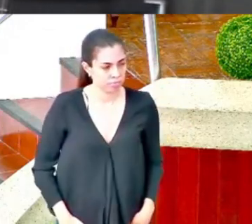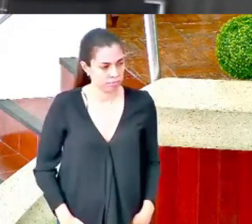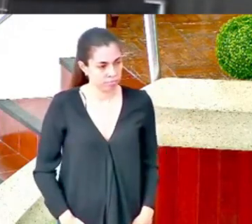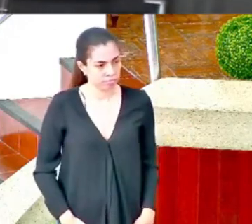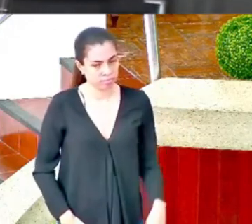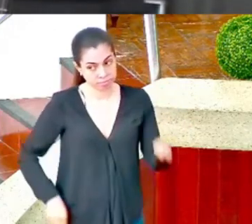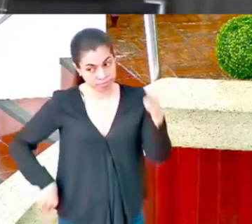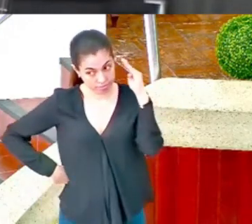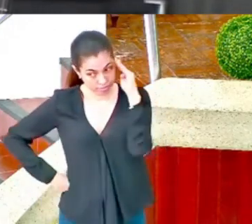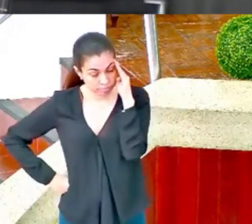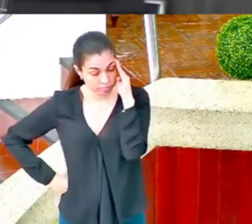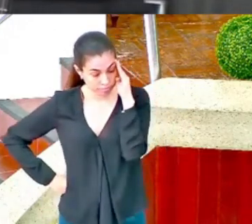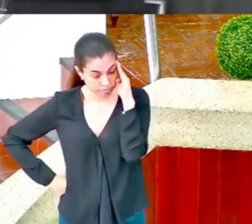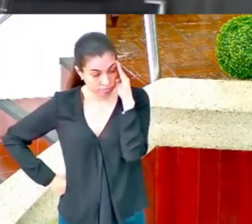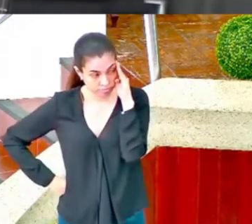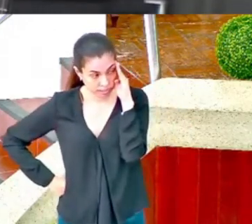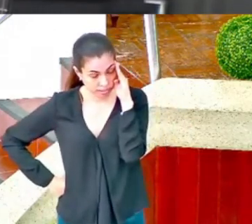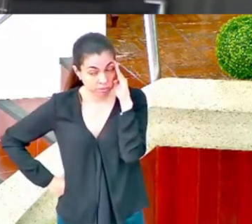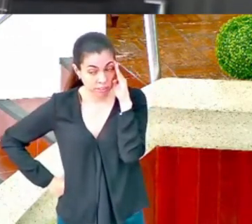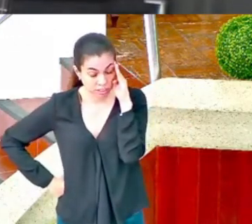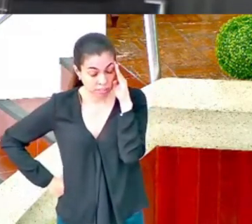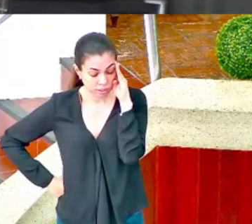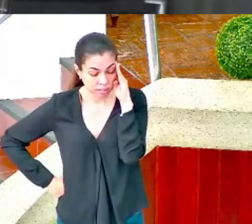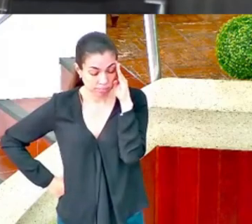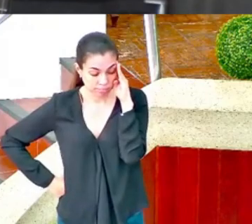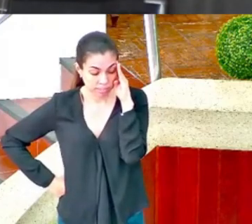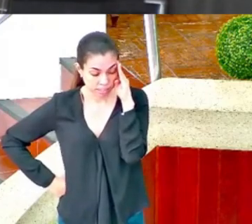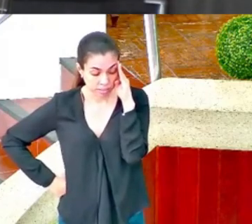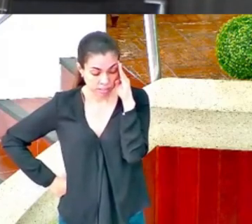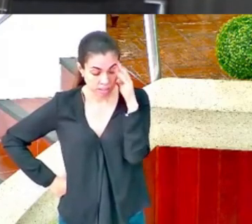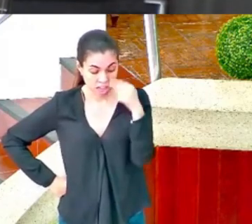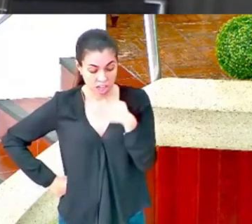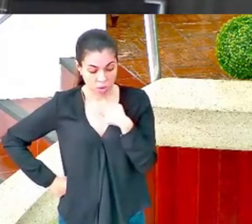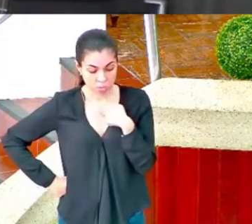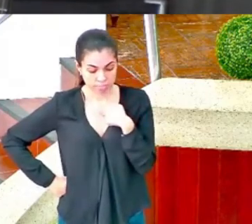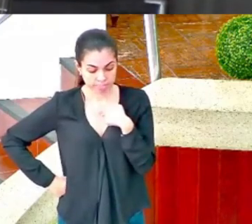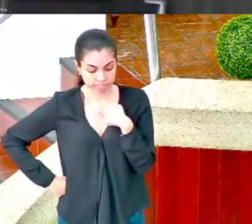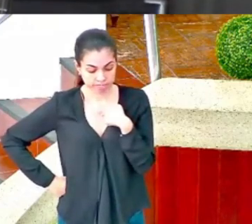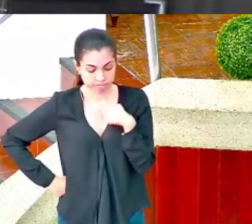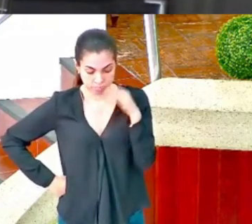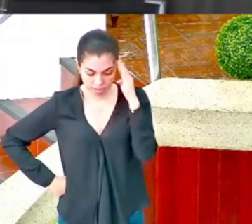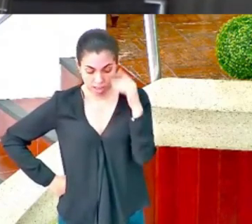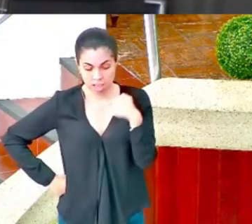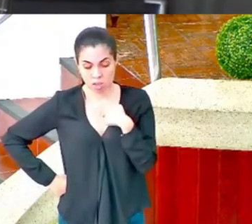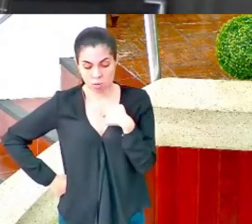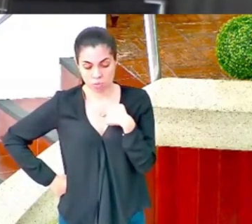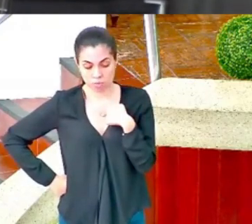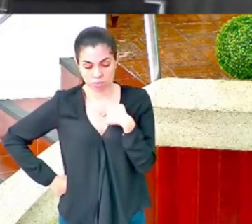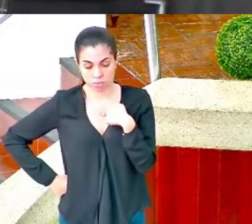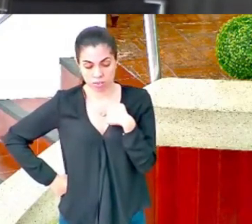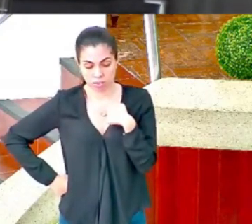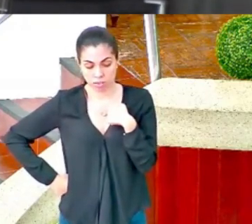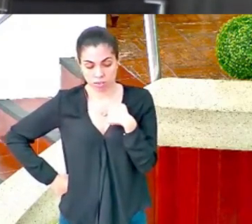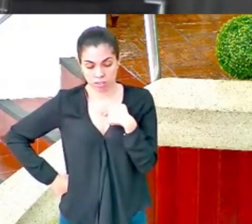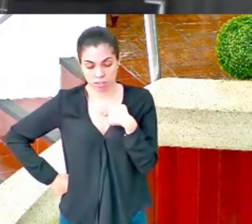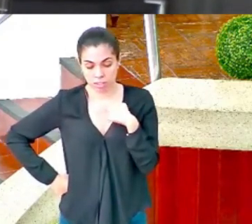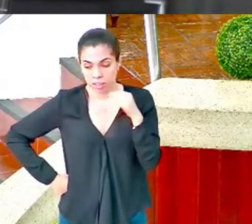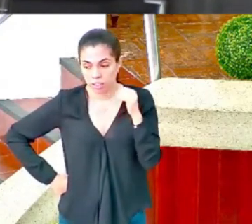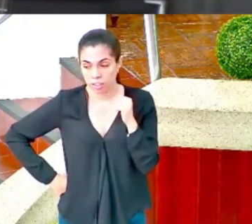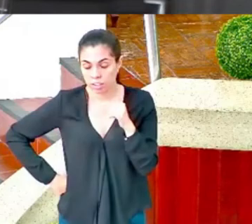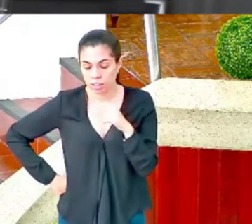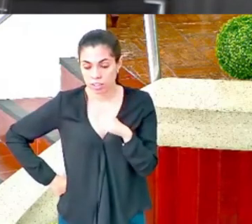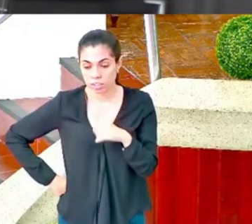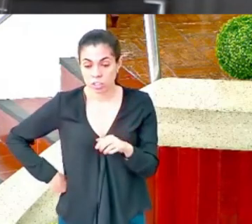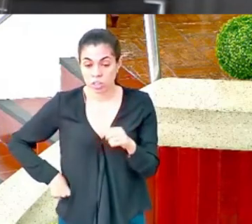leva a pensar como nós estamos vivendo a aliança. A aliança está estabelecida. Jesus Cristo é a